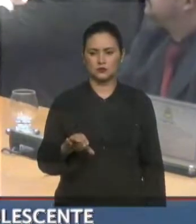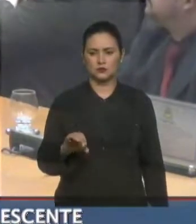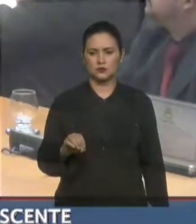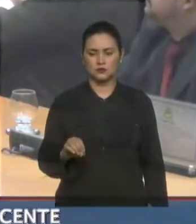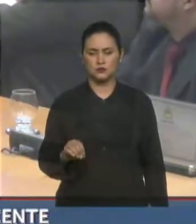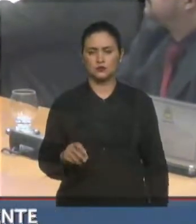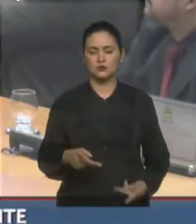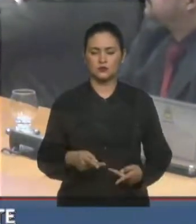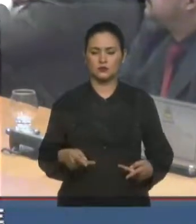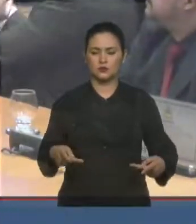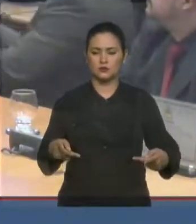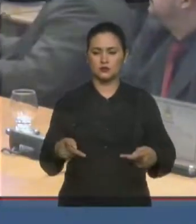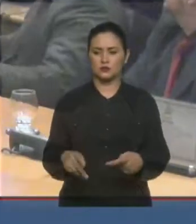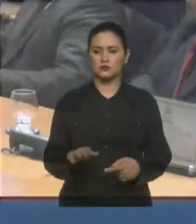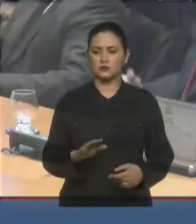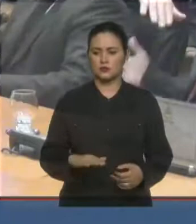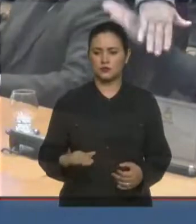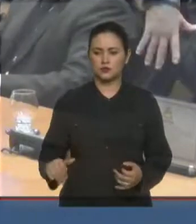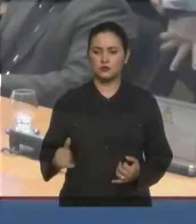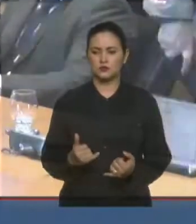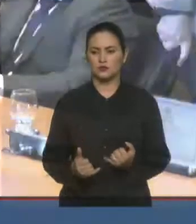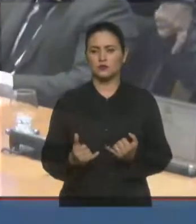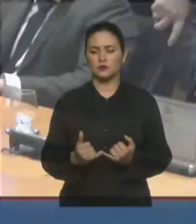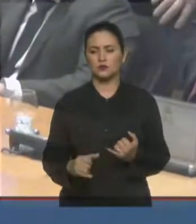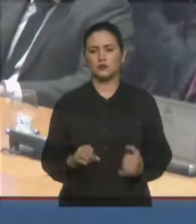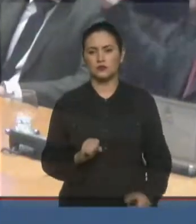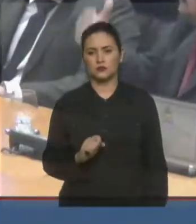e Juventude de São Luís.